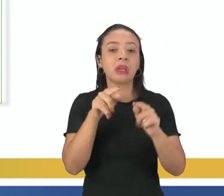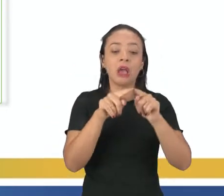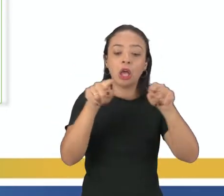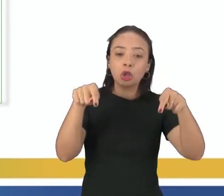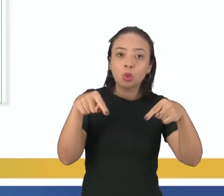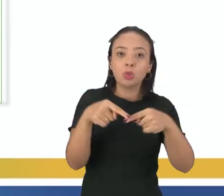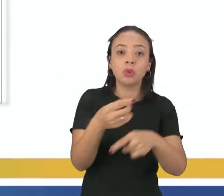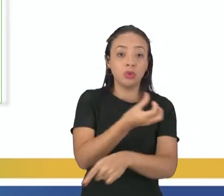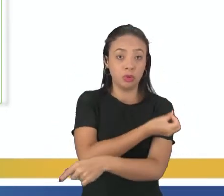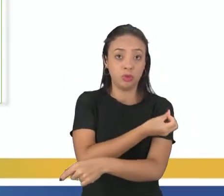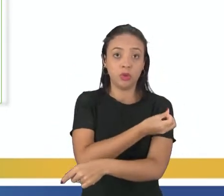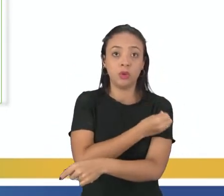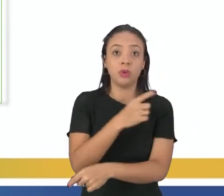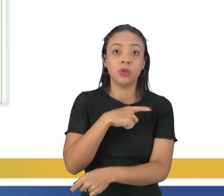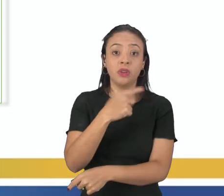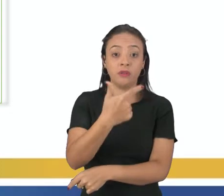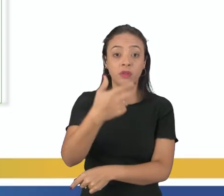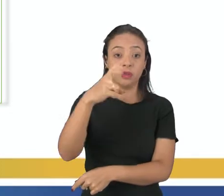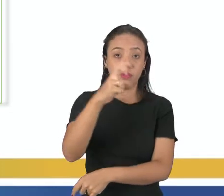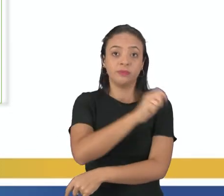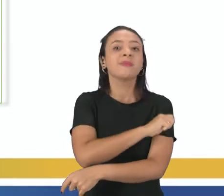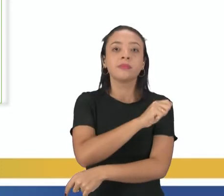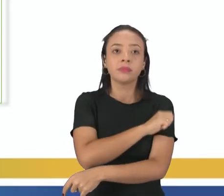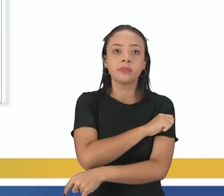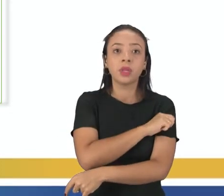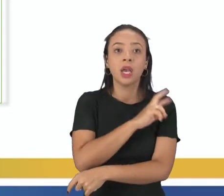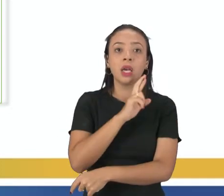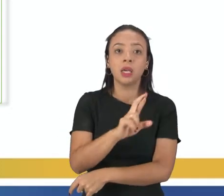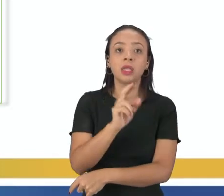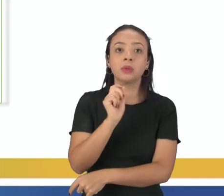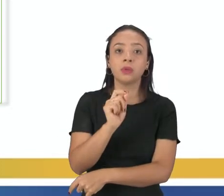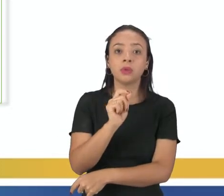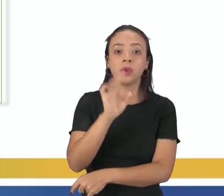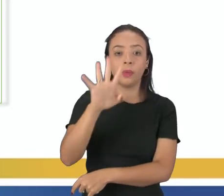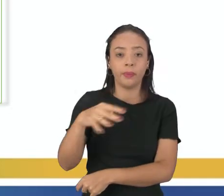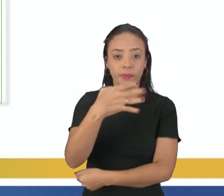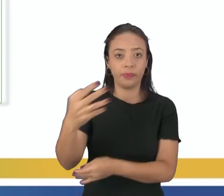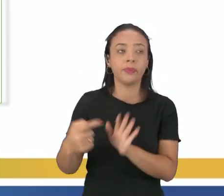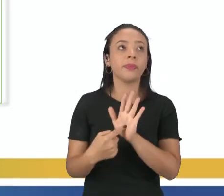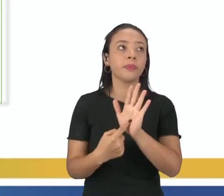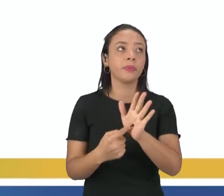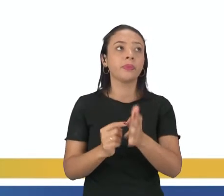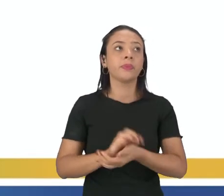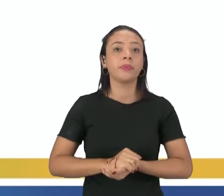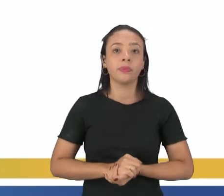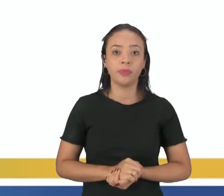A da escola tem 25 alunos e as respostas dele foram as planilhas a seguir.